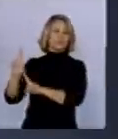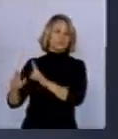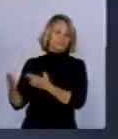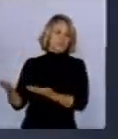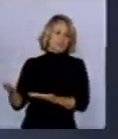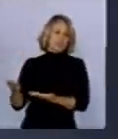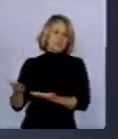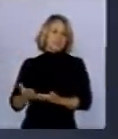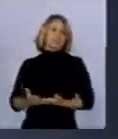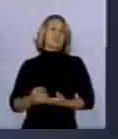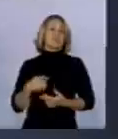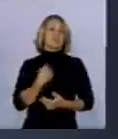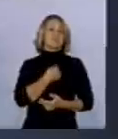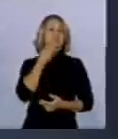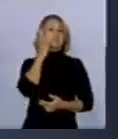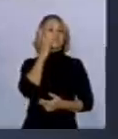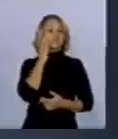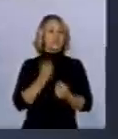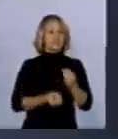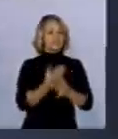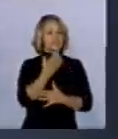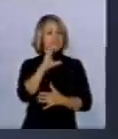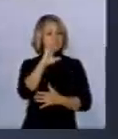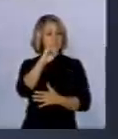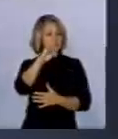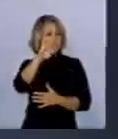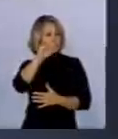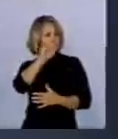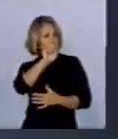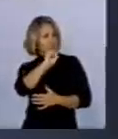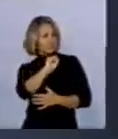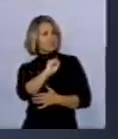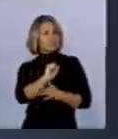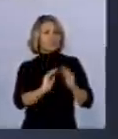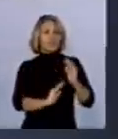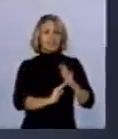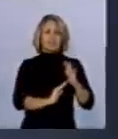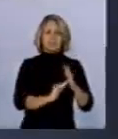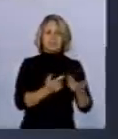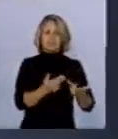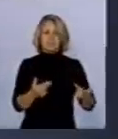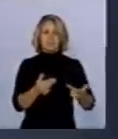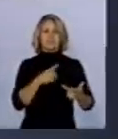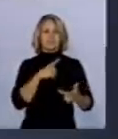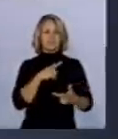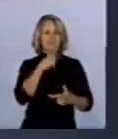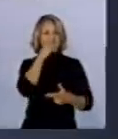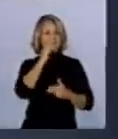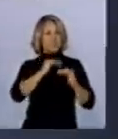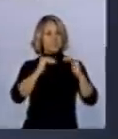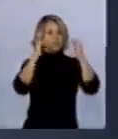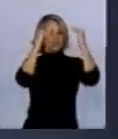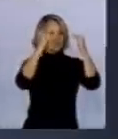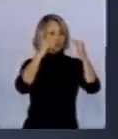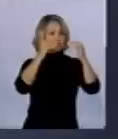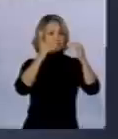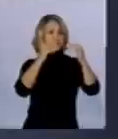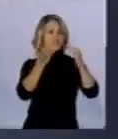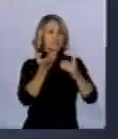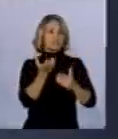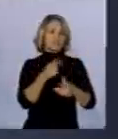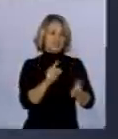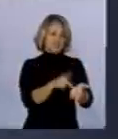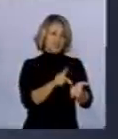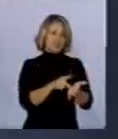a nosso ver a criação de cotas e suas regulamentações decorrentes terão um efeito oposto do pretendido pois irão limitar o que será